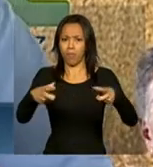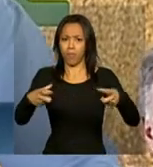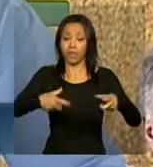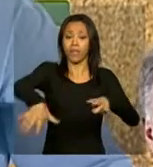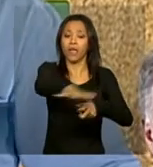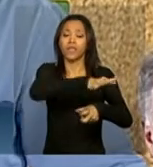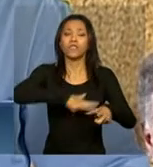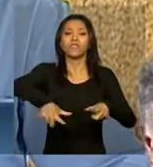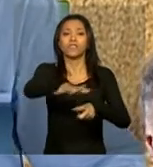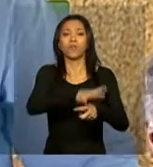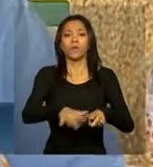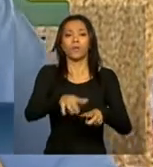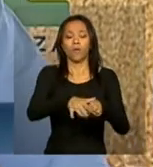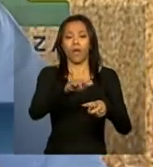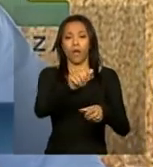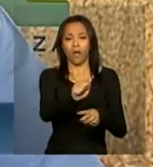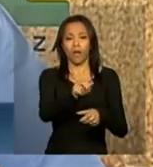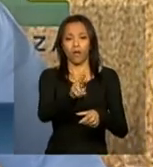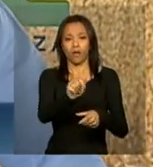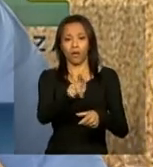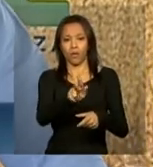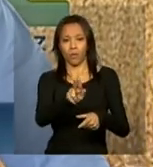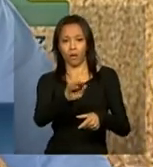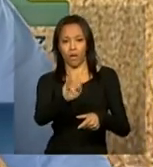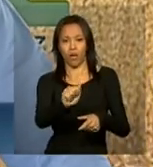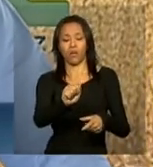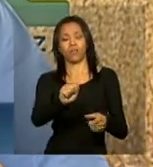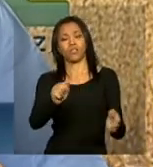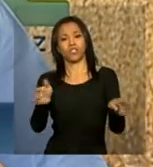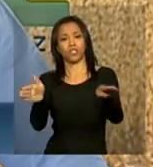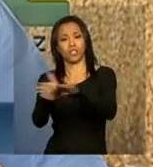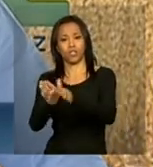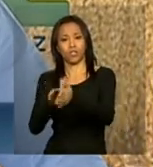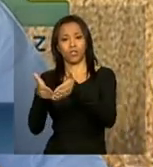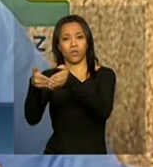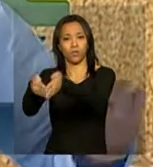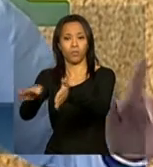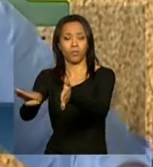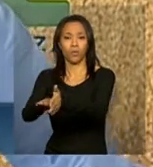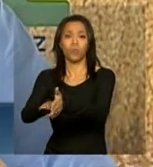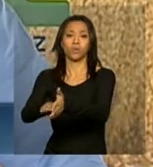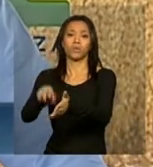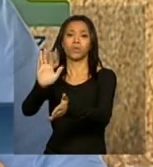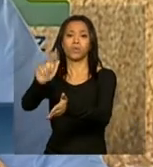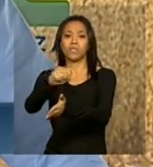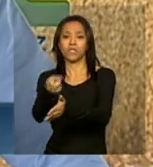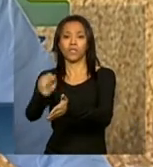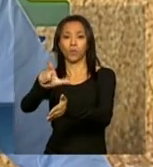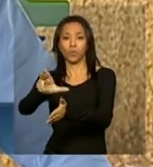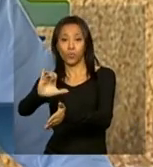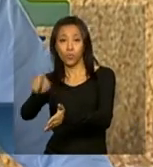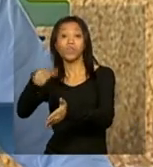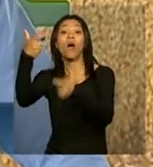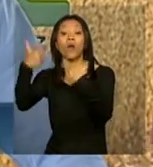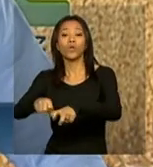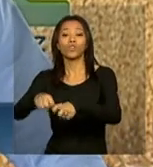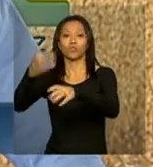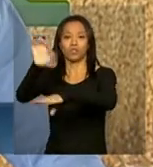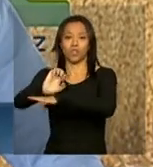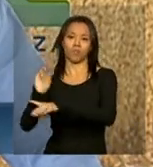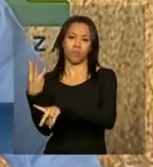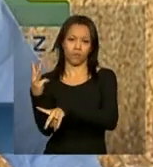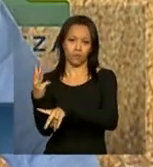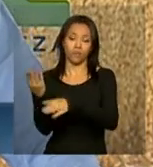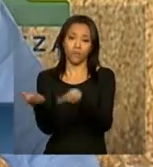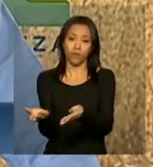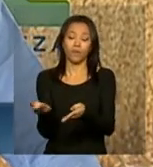Araguaia, saindo para o Porto de São Luís, Itaqui, Porto de Itaqui, São Luís do Maranhão. Também